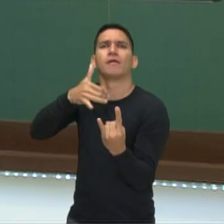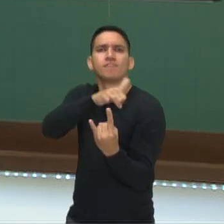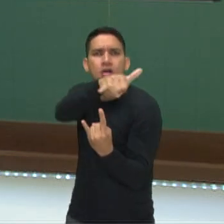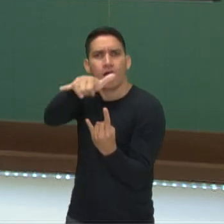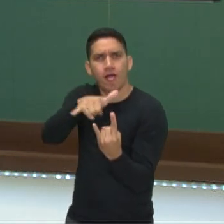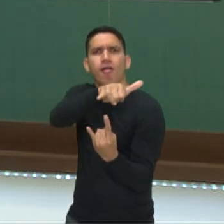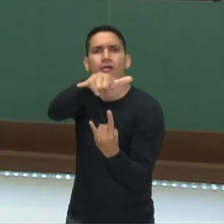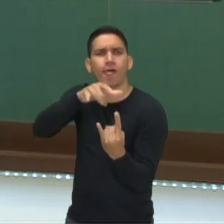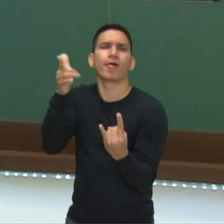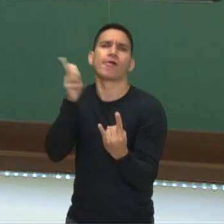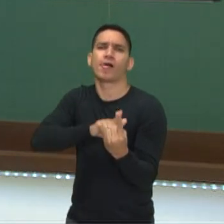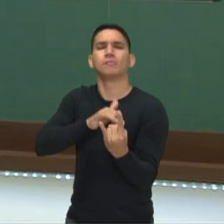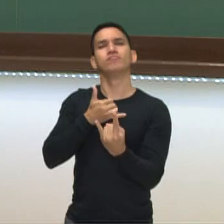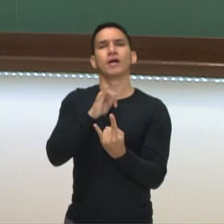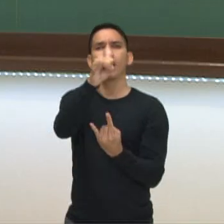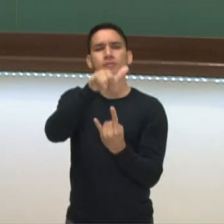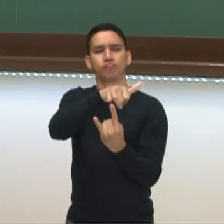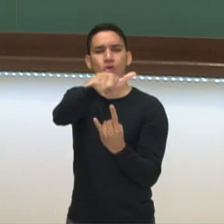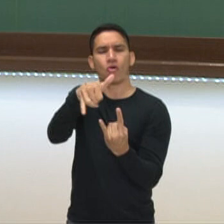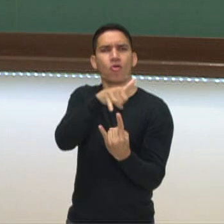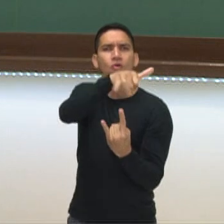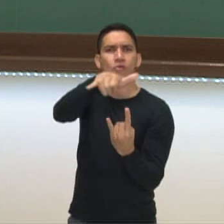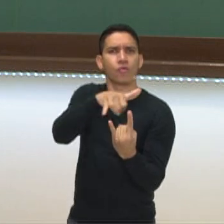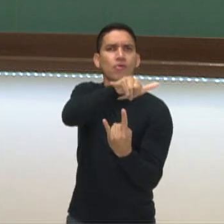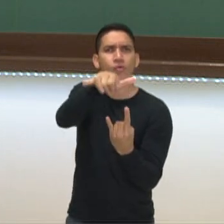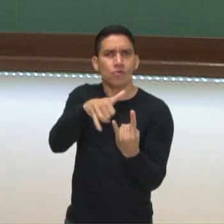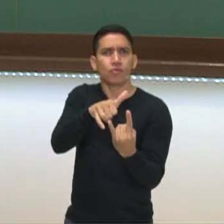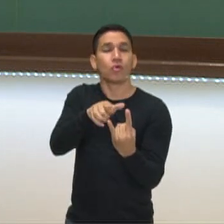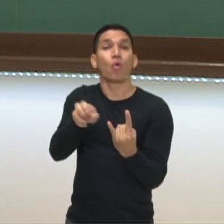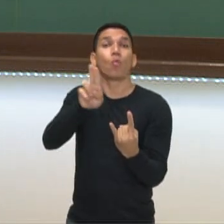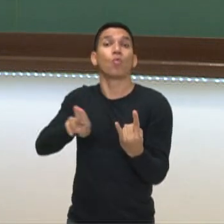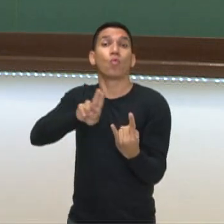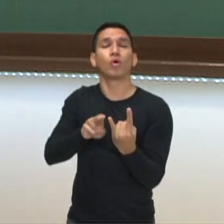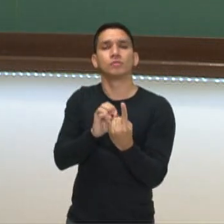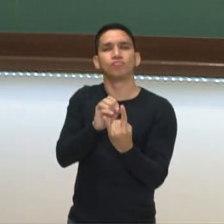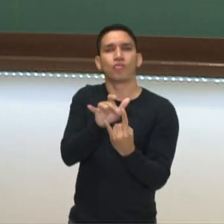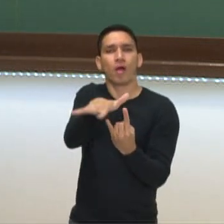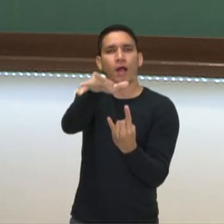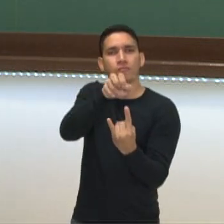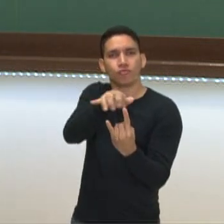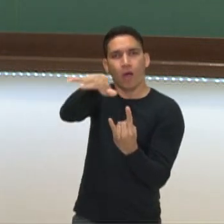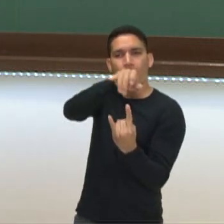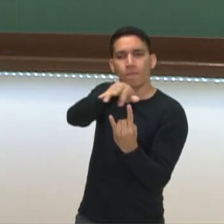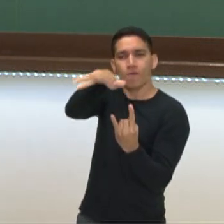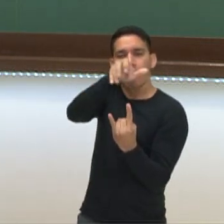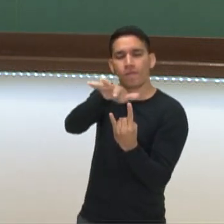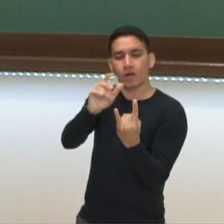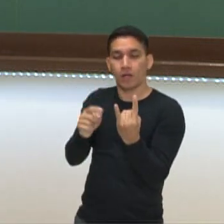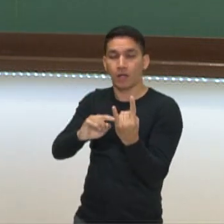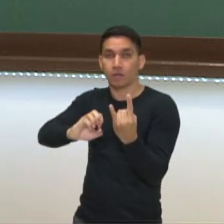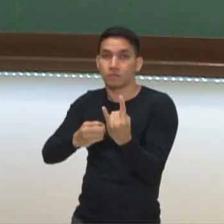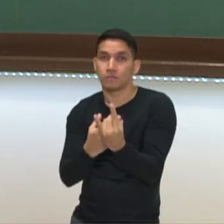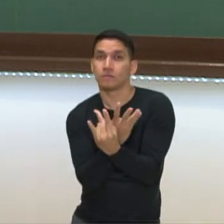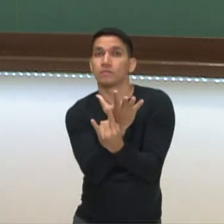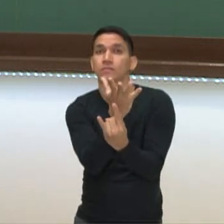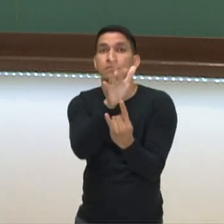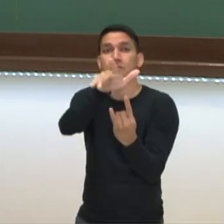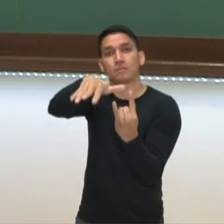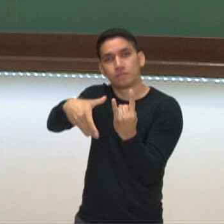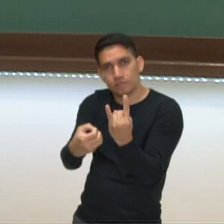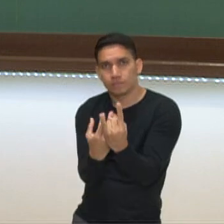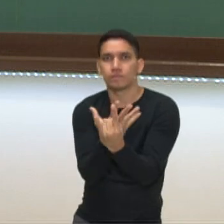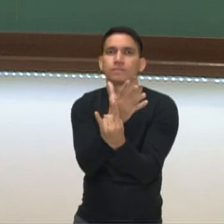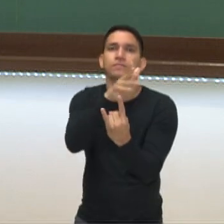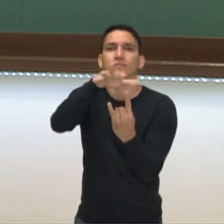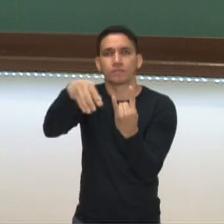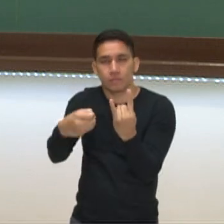de energia sendo gastado, né? Sendo transferido da bateria para o circuito. E nisso